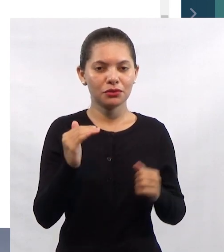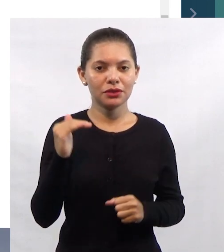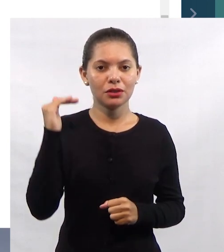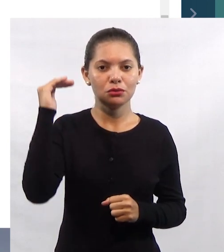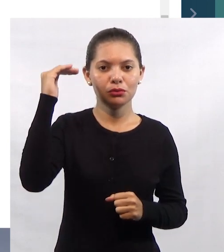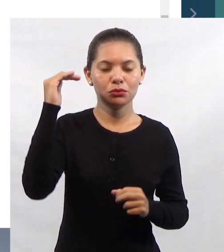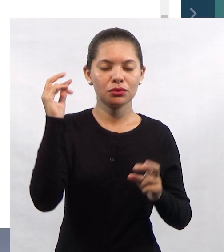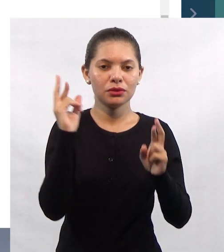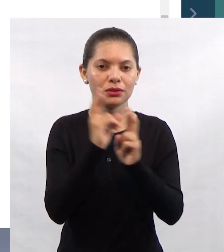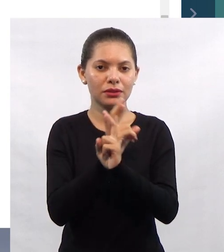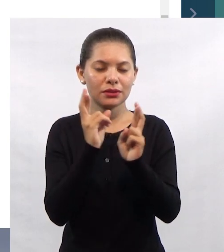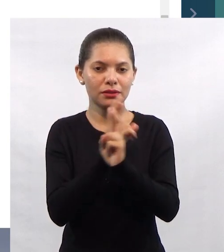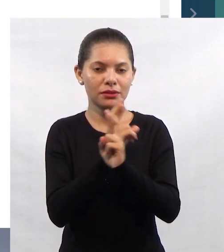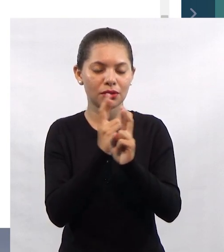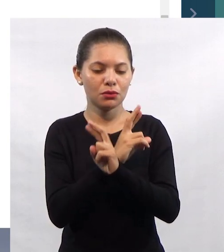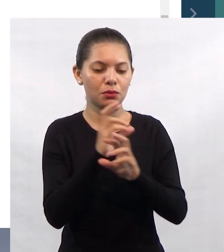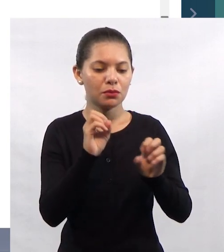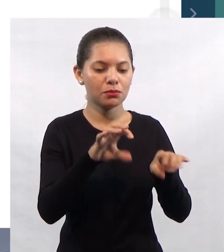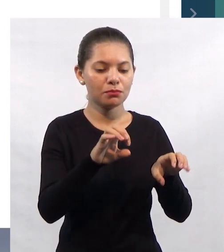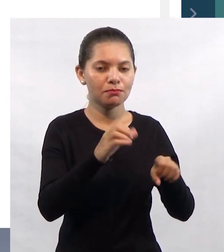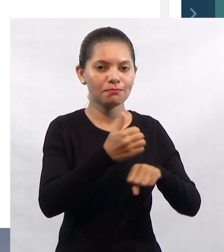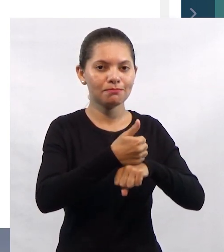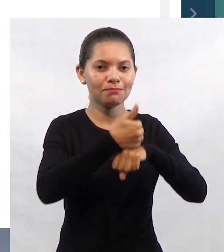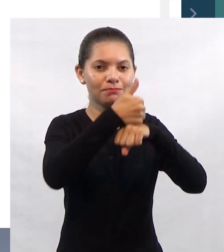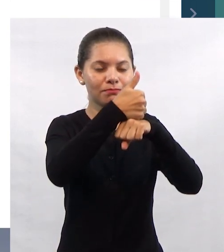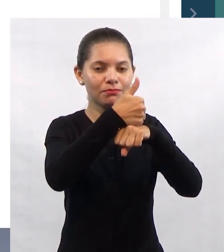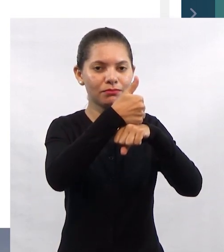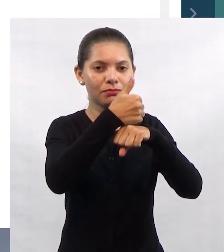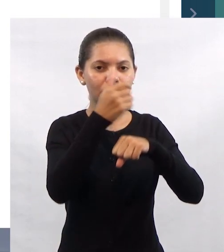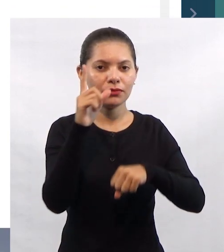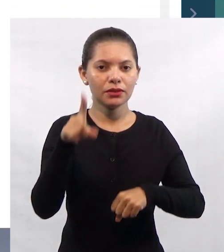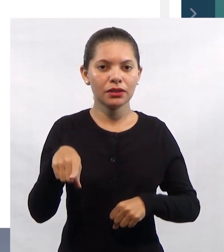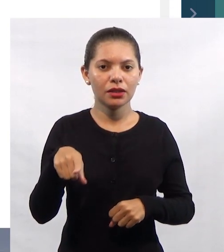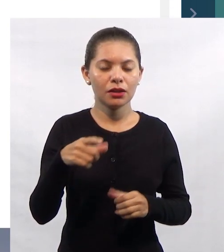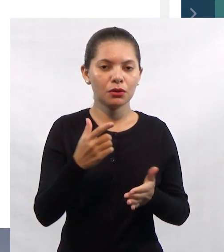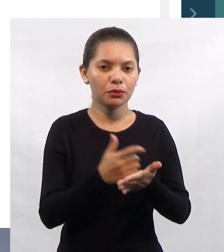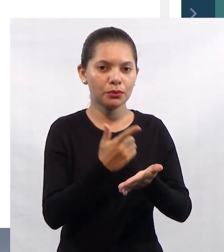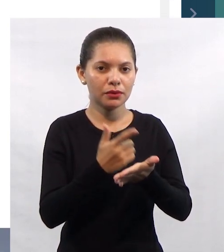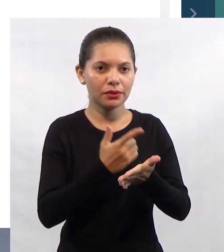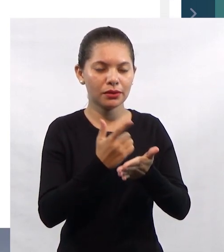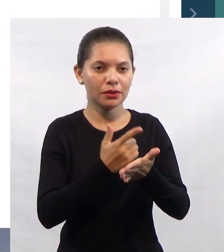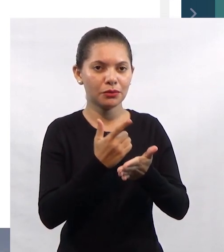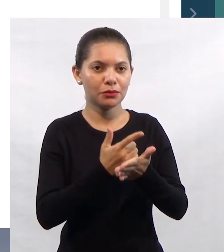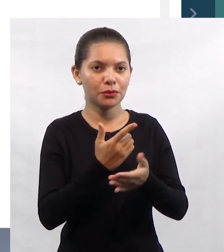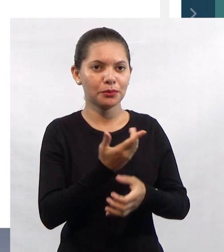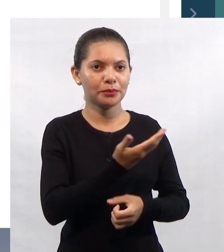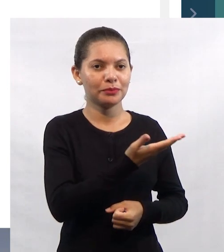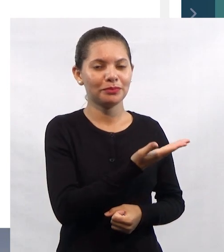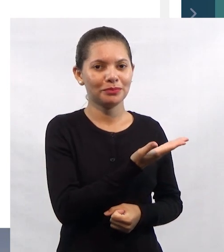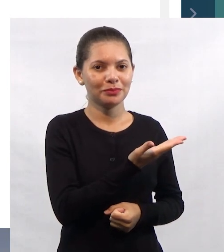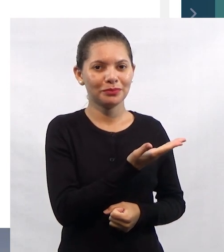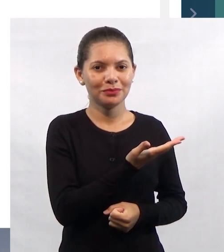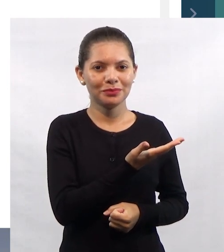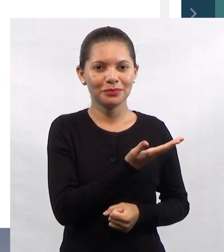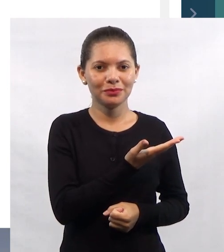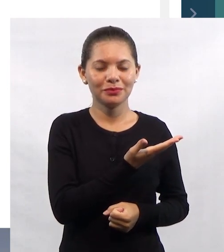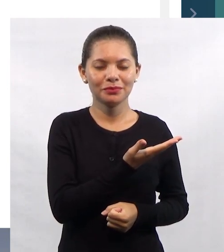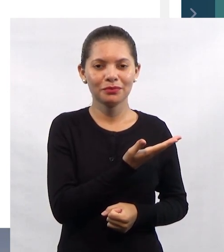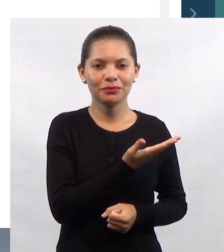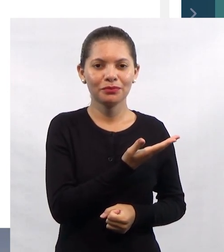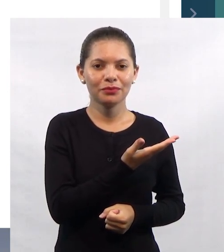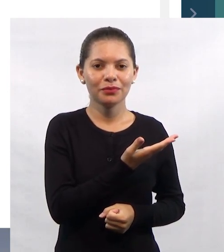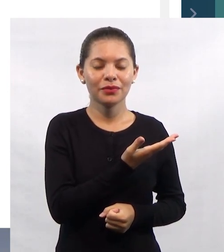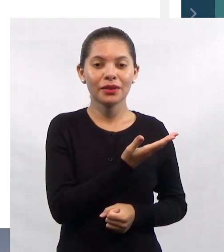jovens e adultos e a sua relação com a educação profissional. O livro da Cássia Kunzer, a